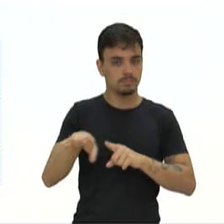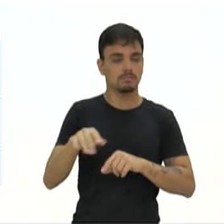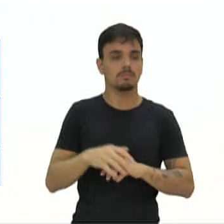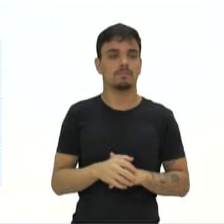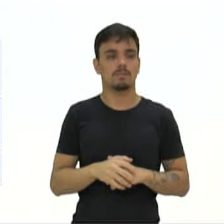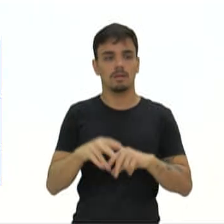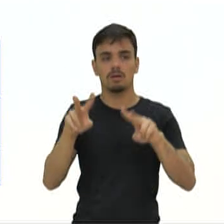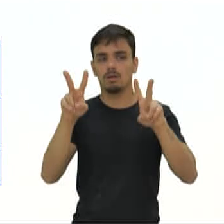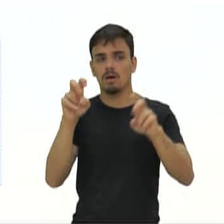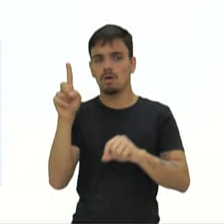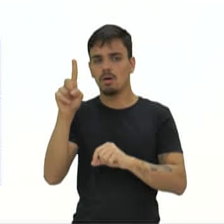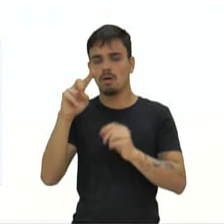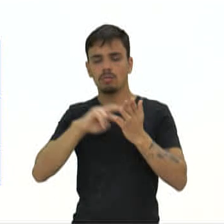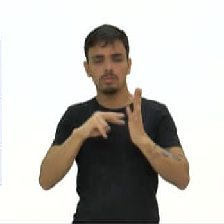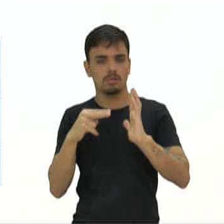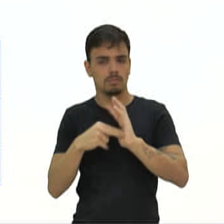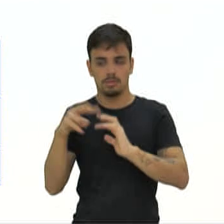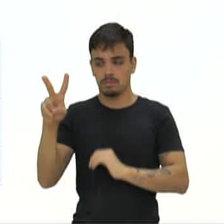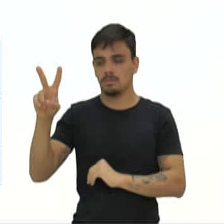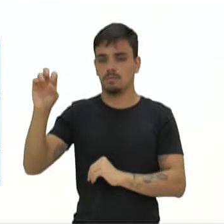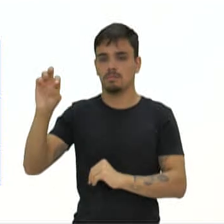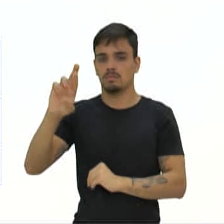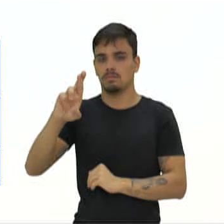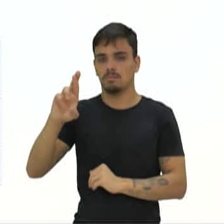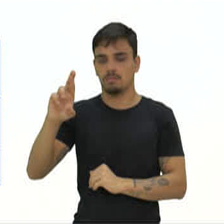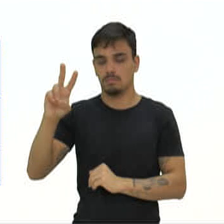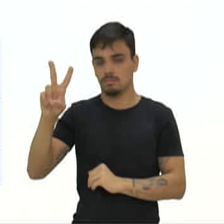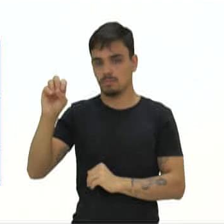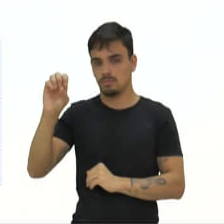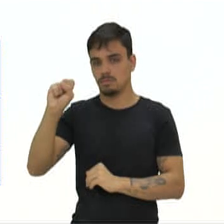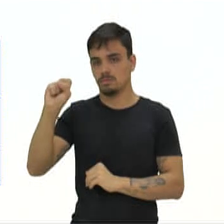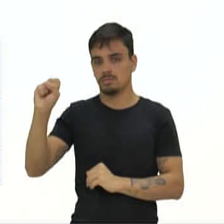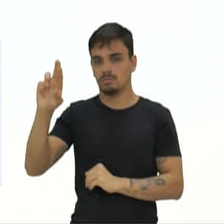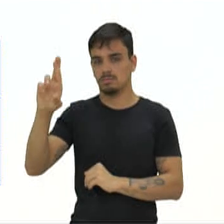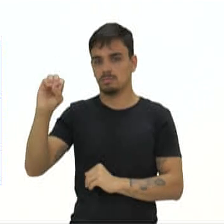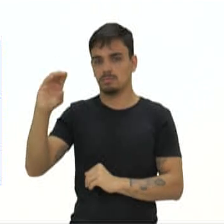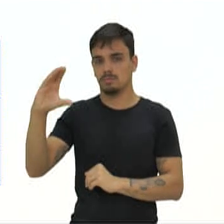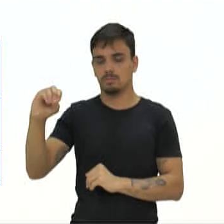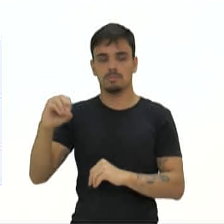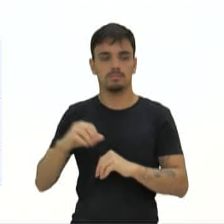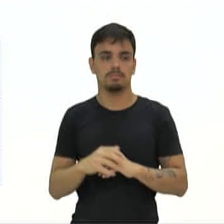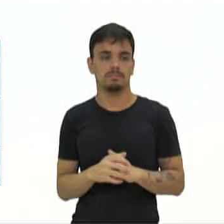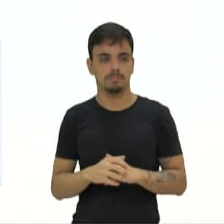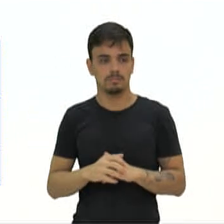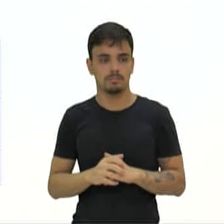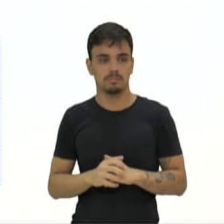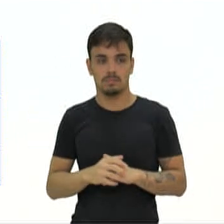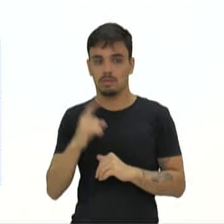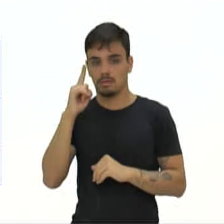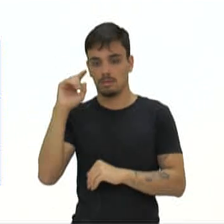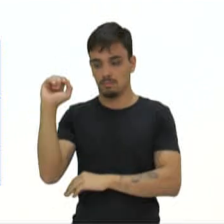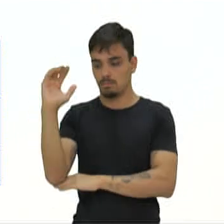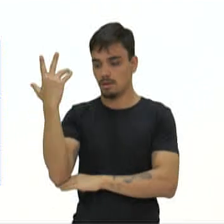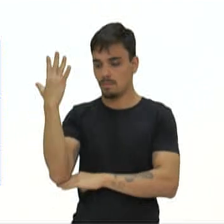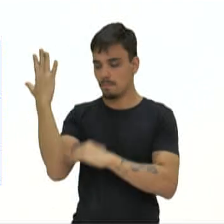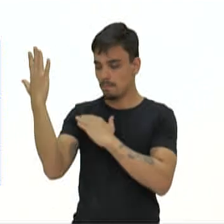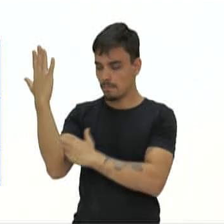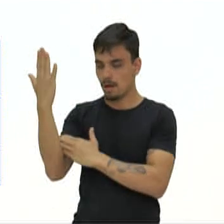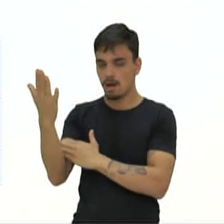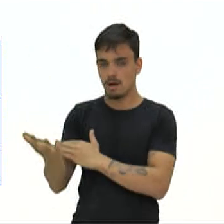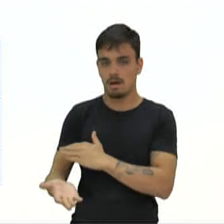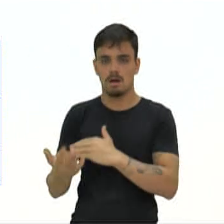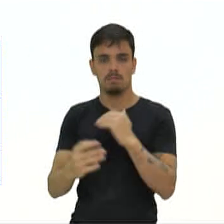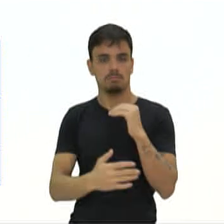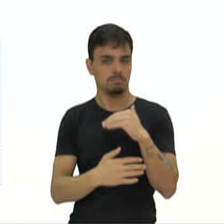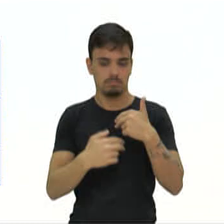olha bem para a imagem, por favor. Como houve um desmatamento aí sem planejamento, e não tem curva